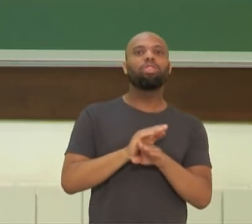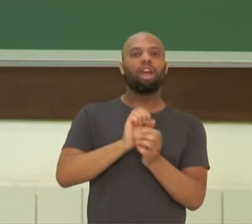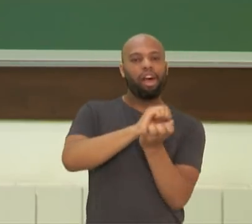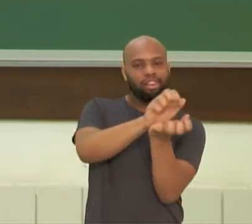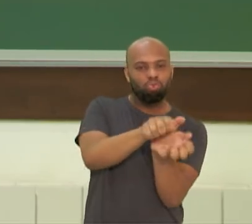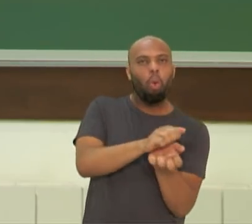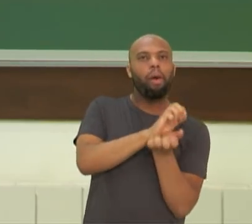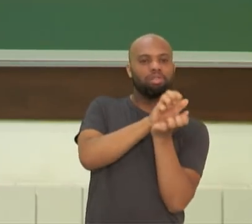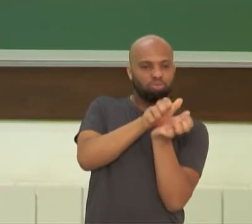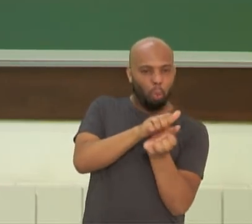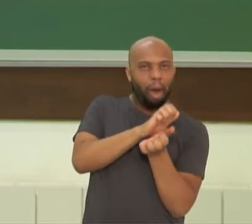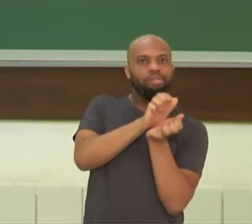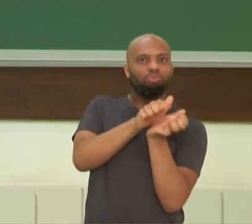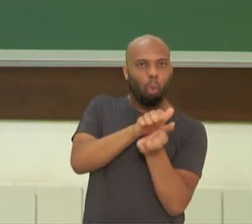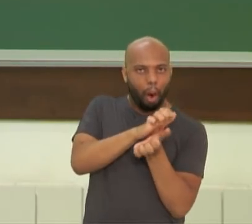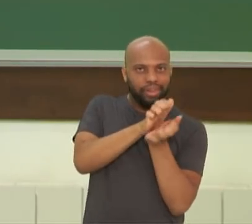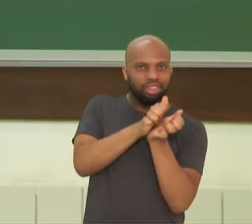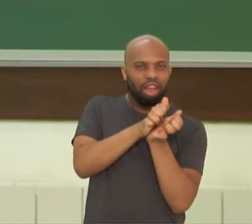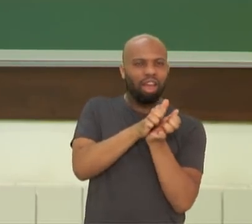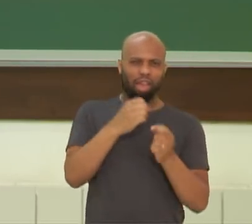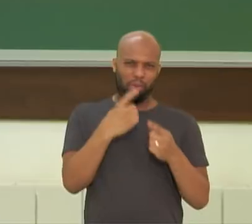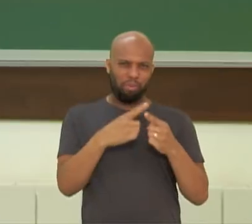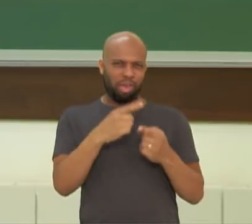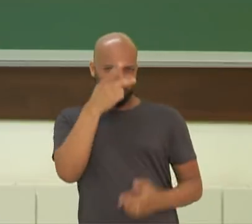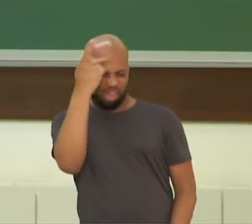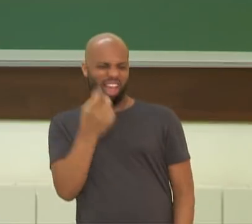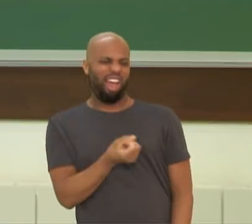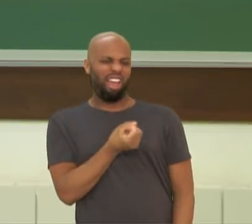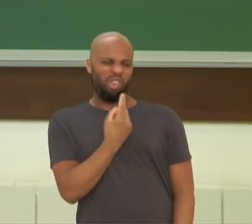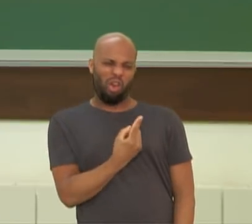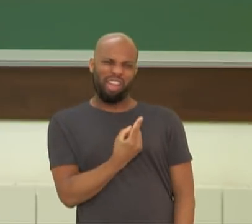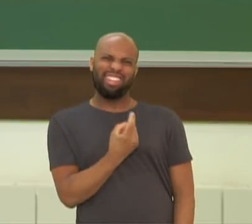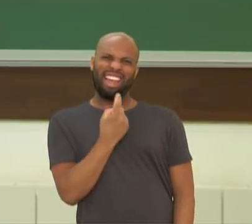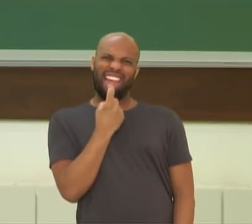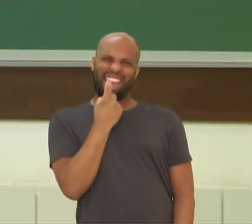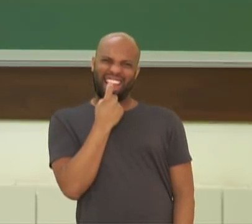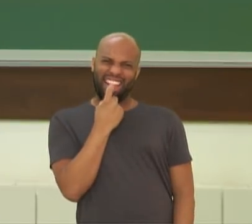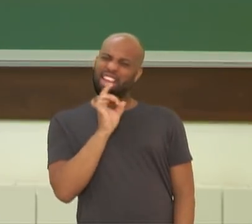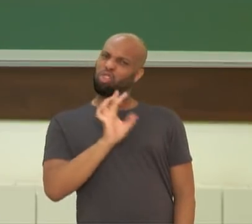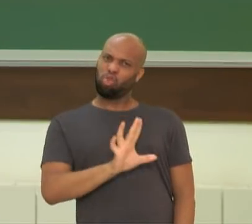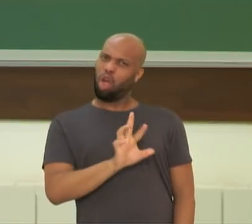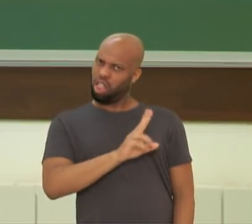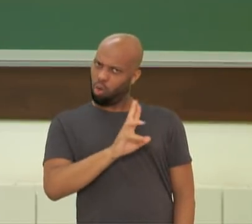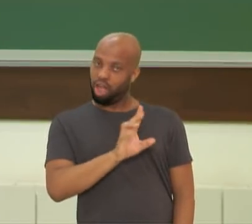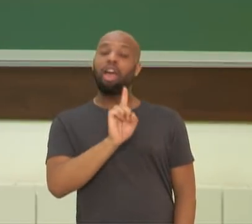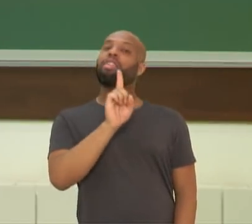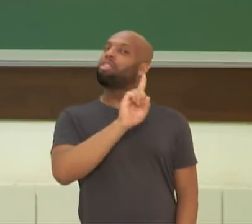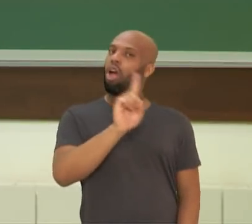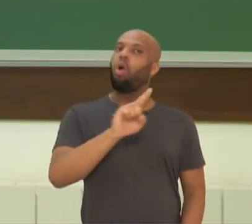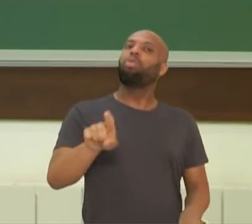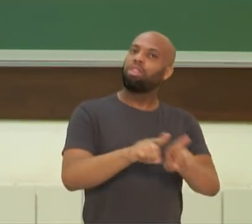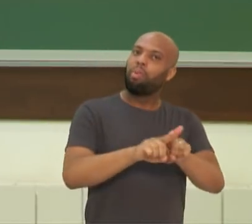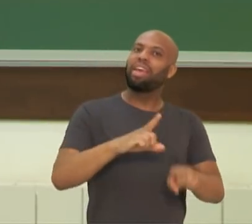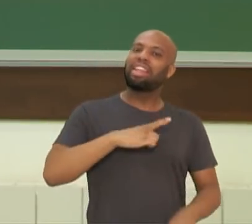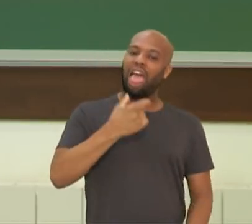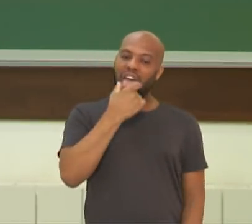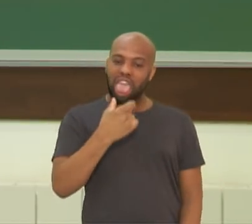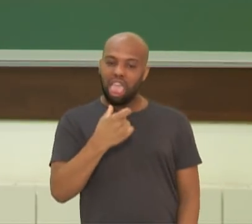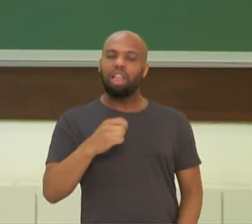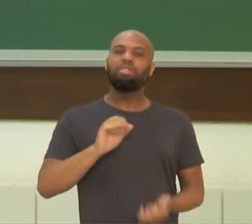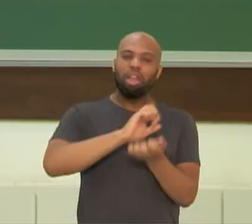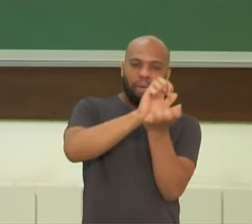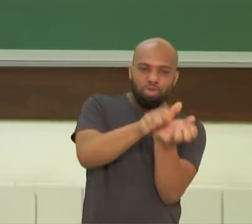mastigação. Muita gente pensa que é só os dentes, mas a língua também é importante durante a mastigação. Ela auxilia esse